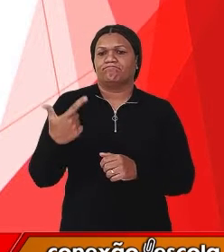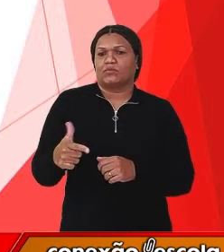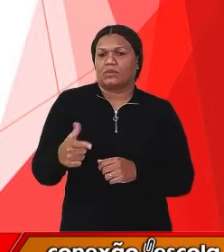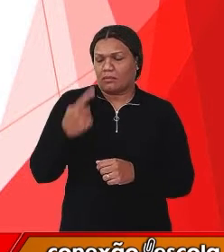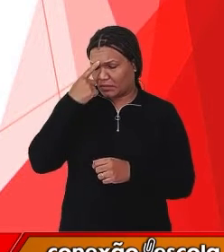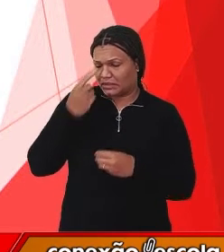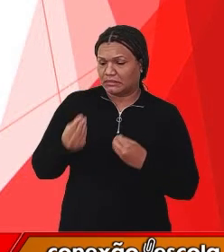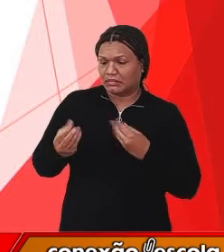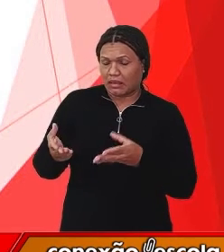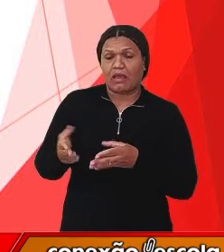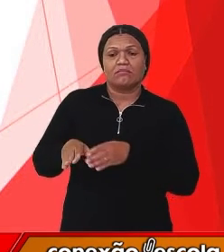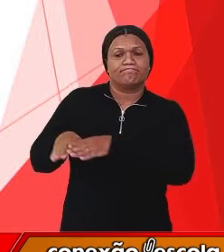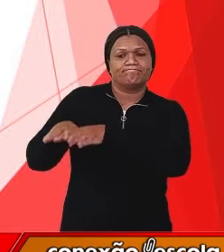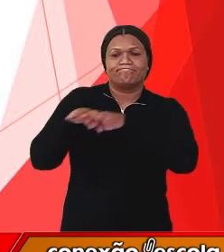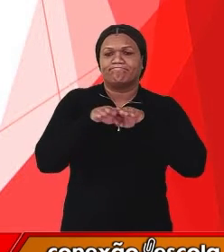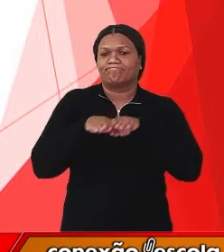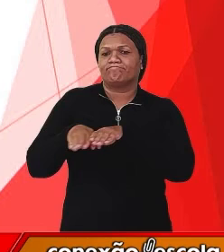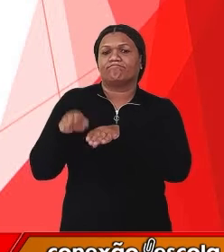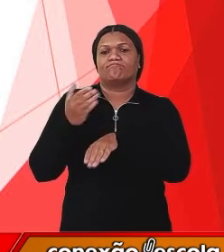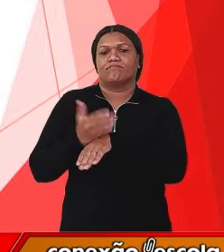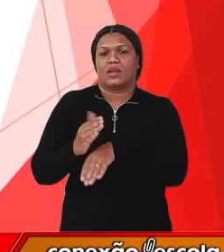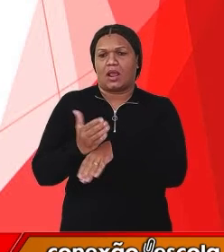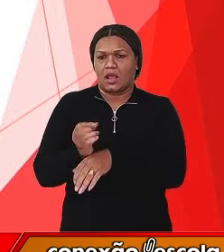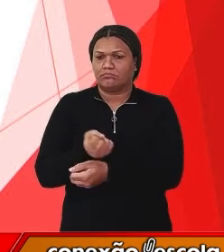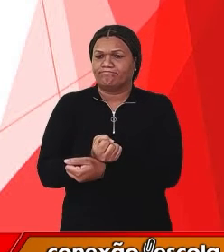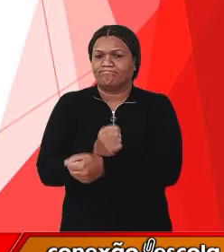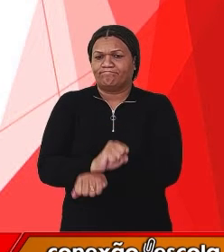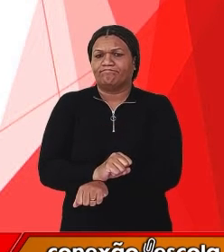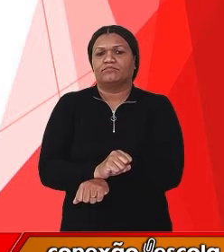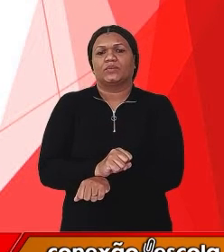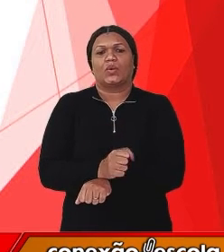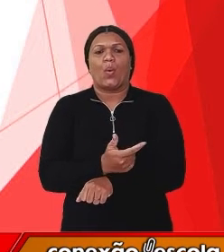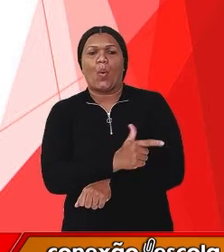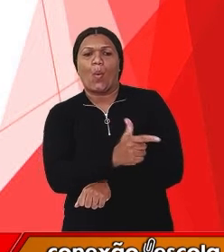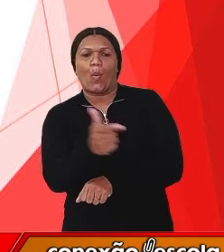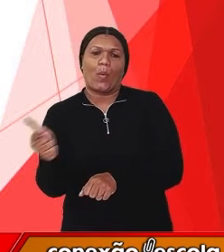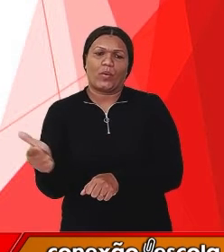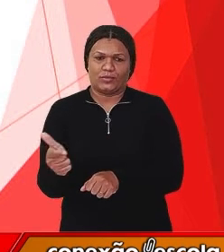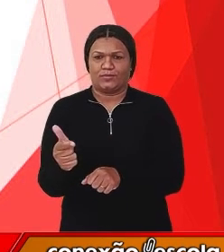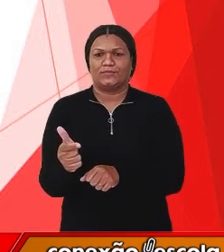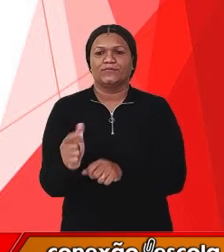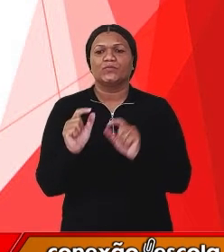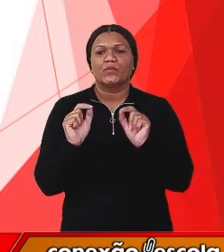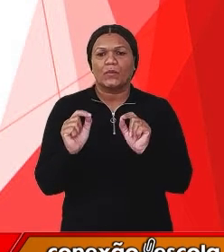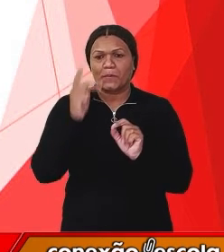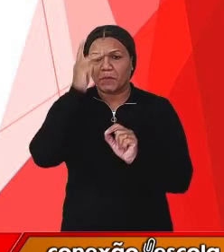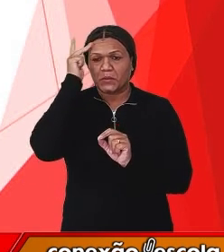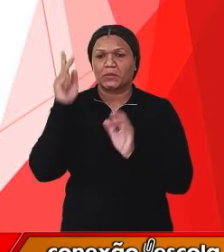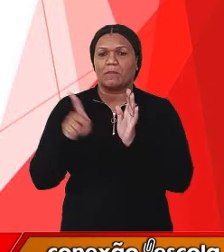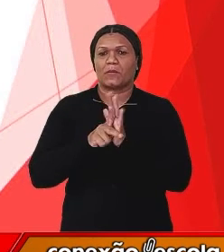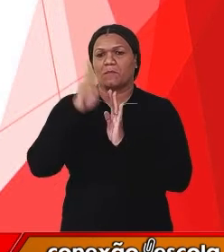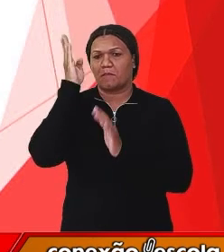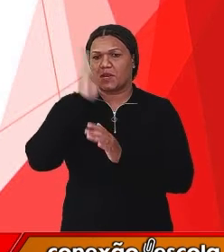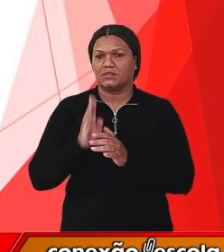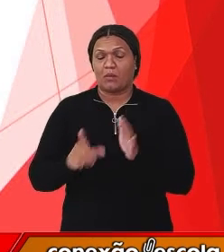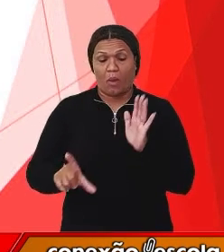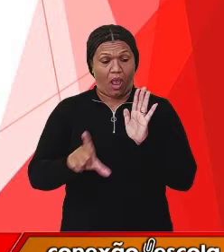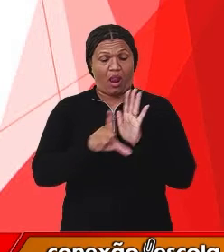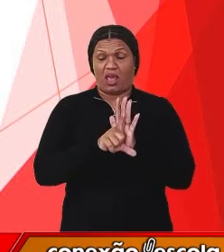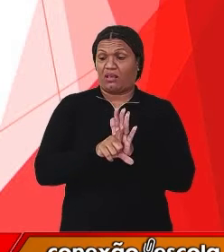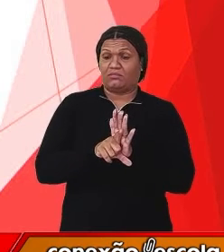seus descendentes aos demais cidadãos brasileiros. A Lei Áurea deixou os abandonados à própria